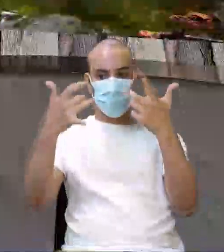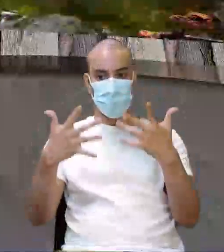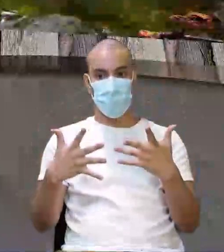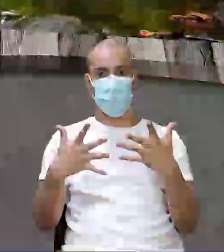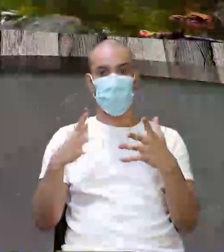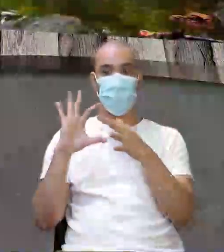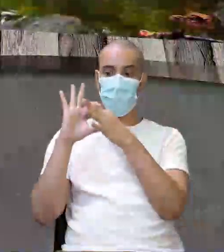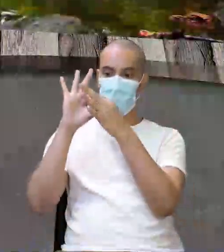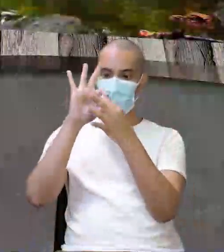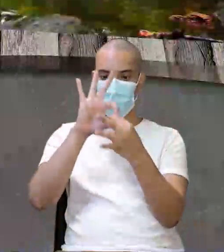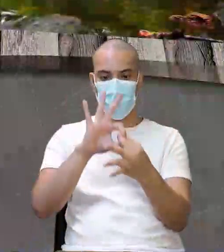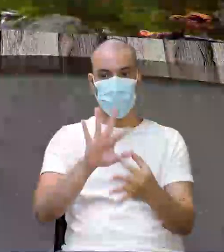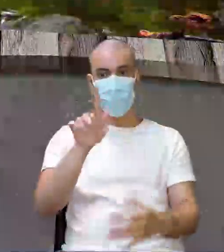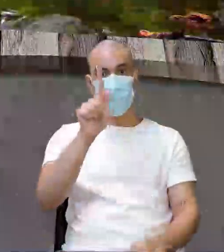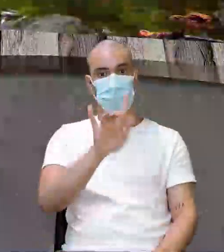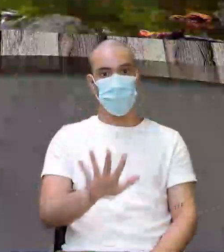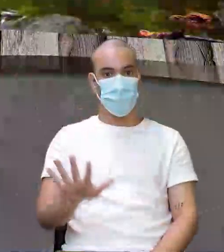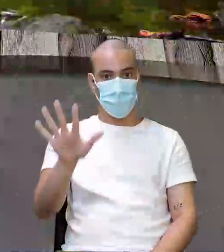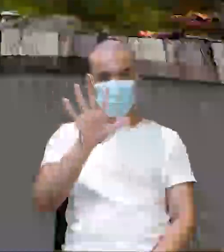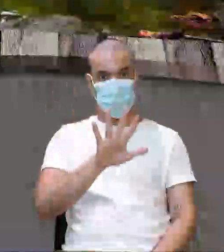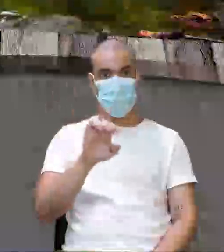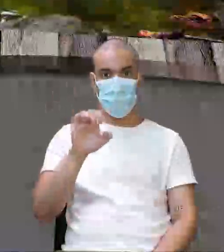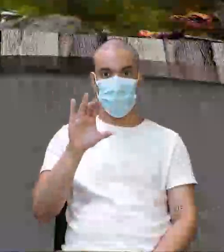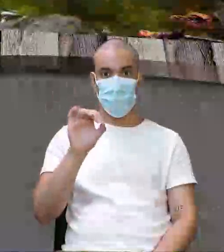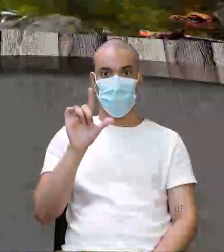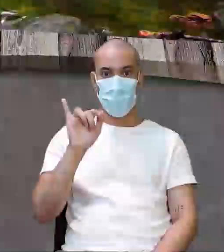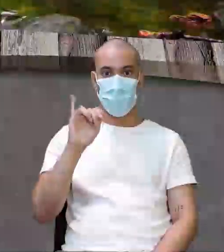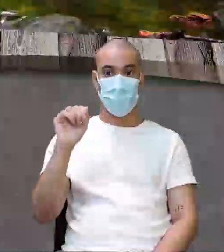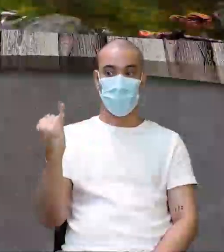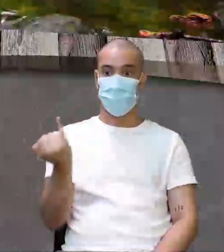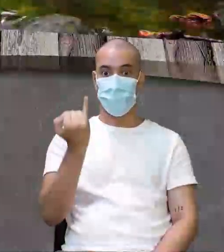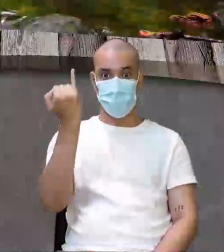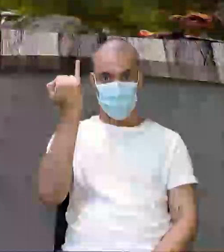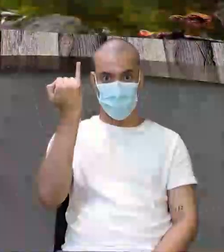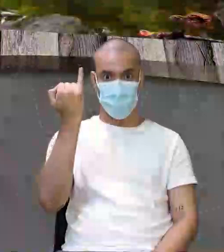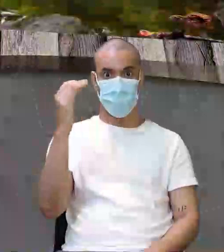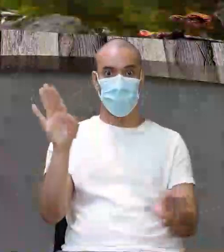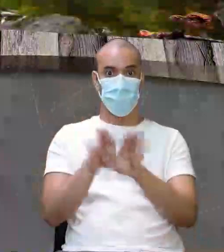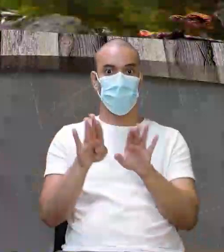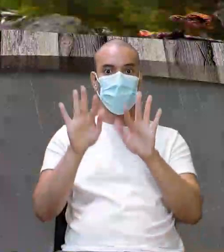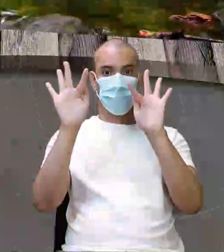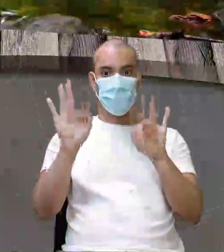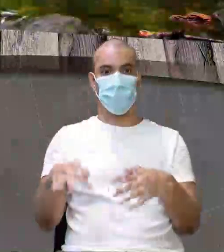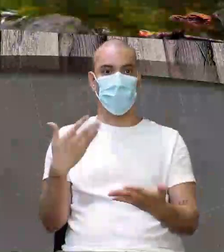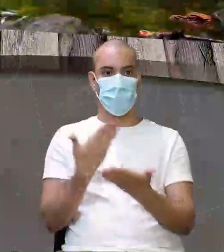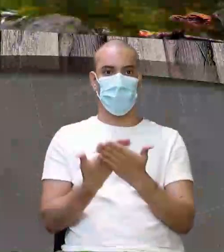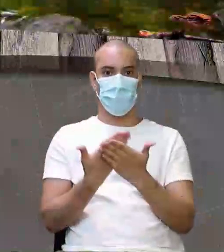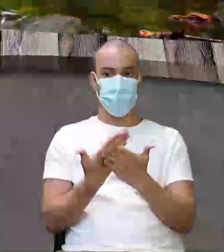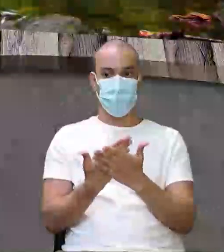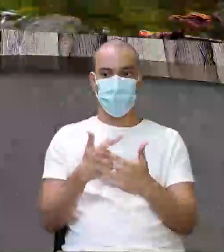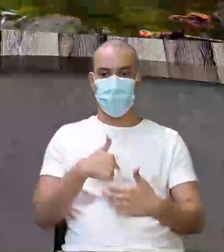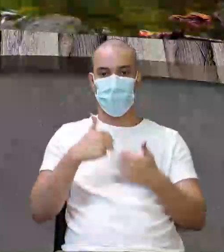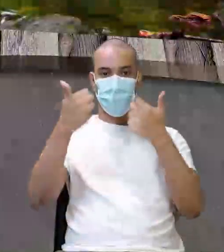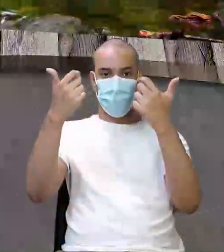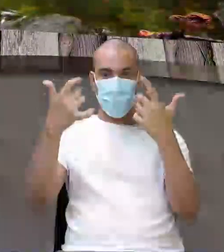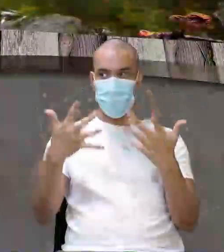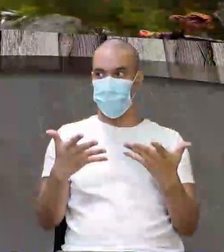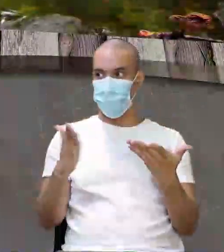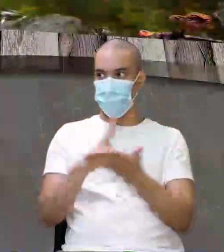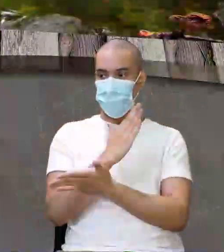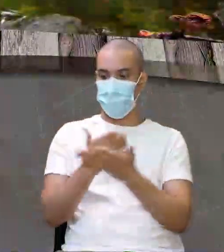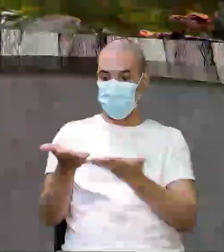contexto geral, sobre a ecologia e a sua importância. E ao final da aula também eu falei sobre algumas